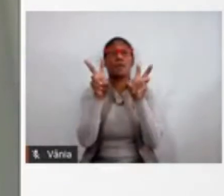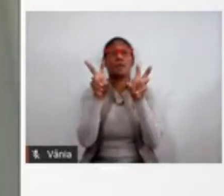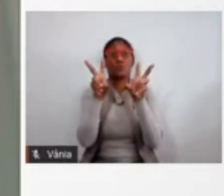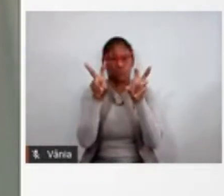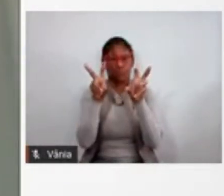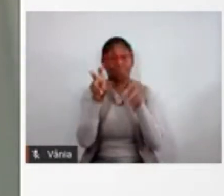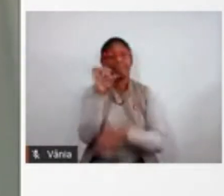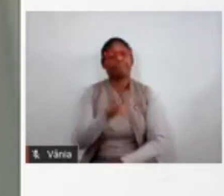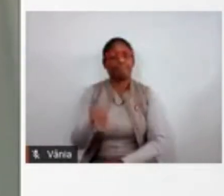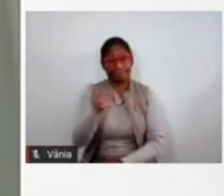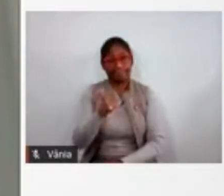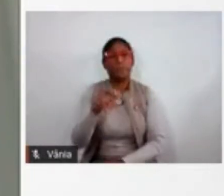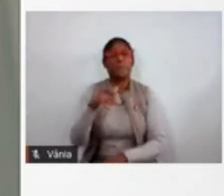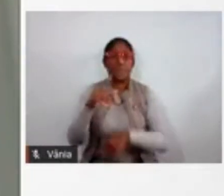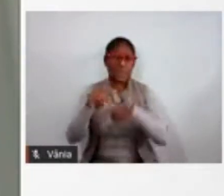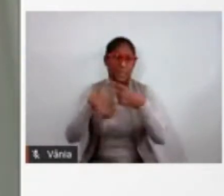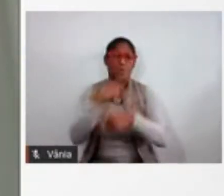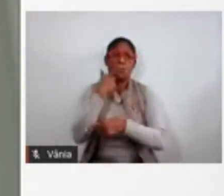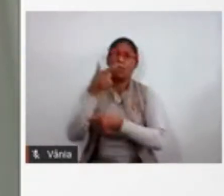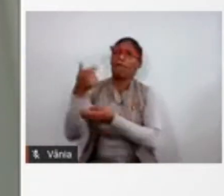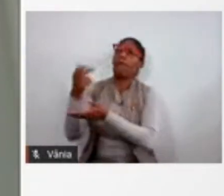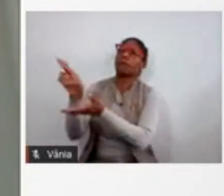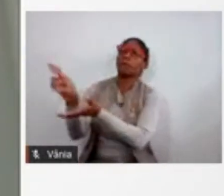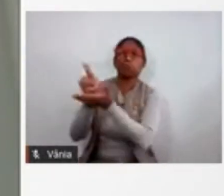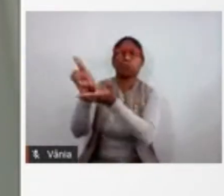a questão dos recursos em relação